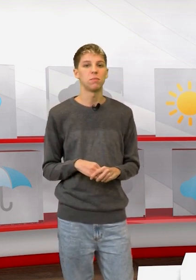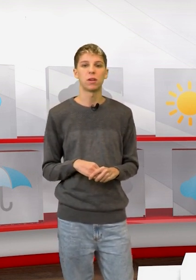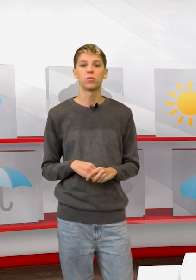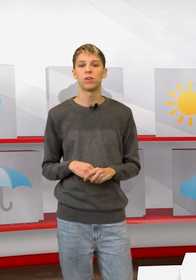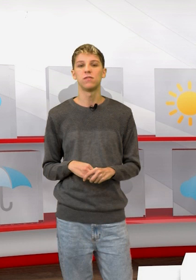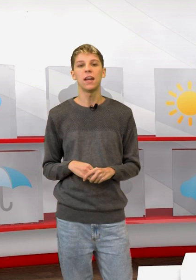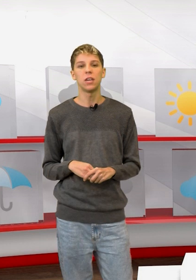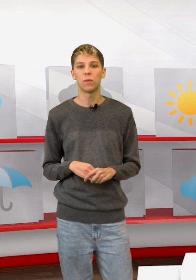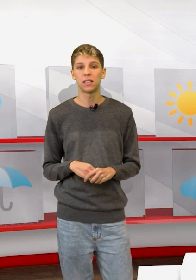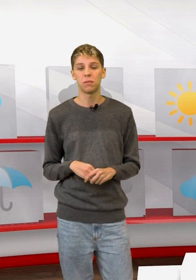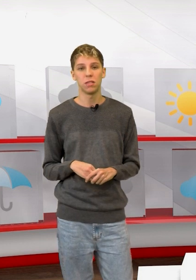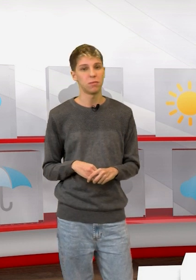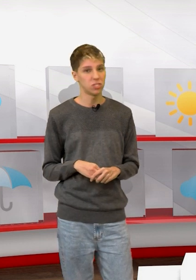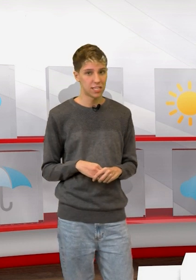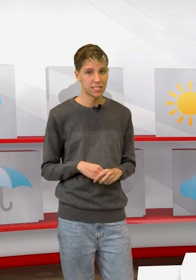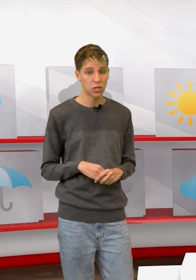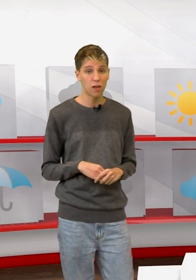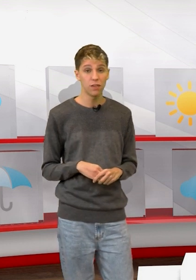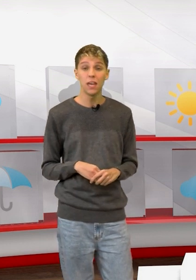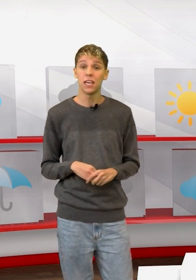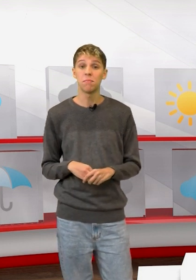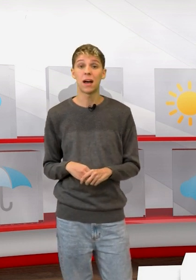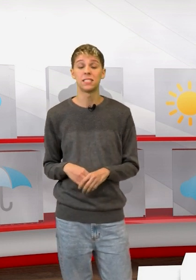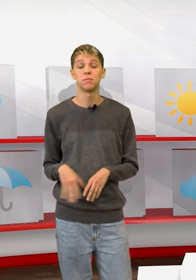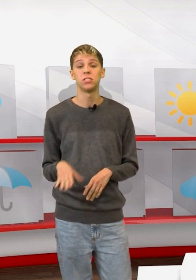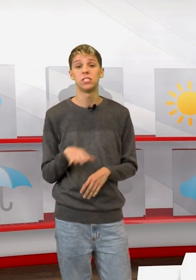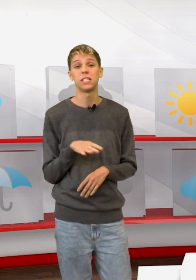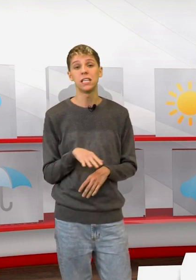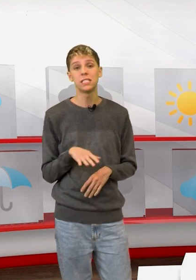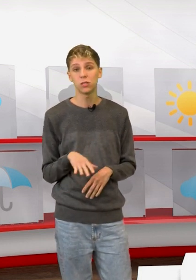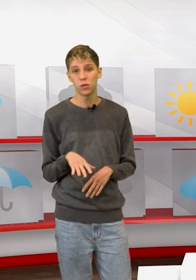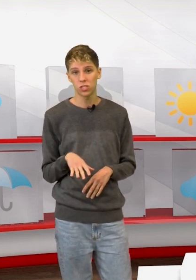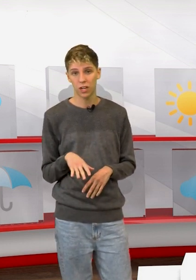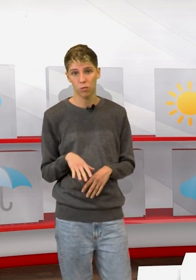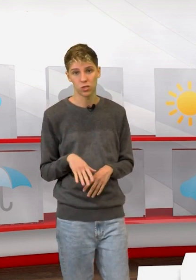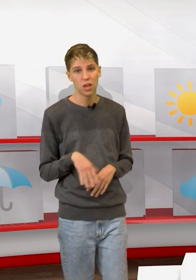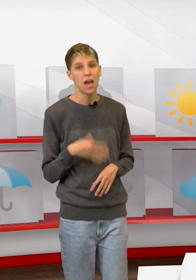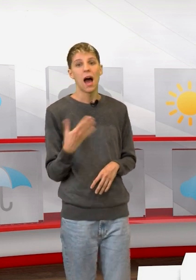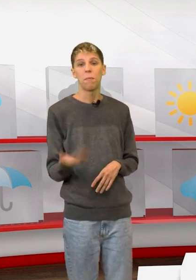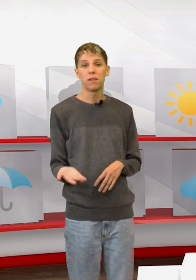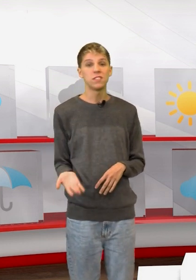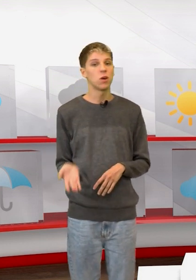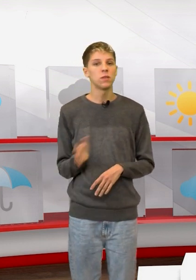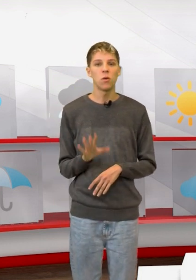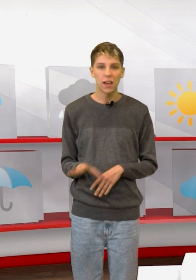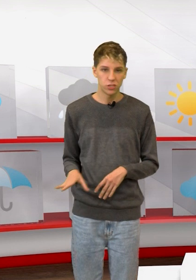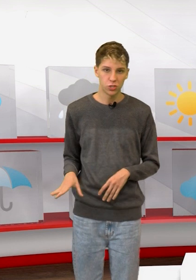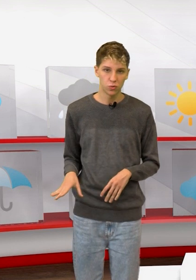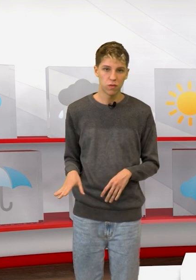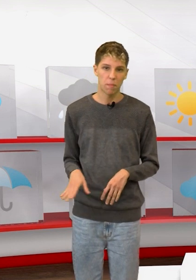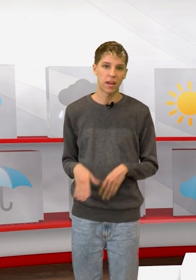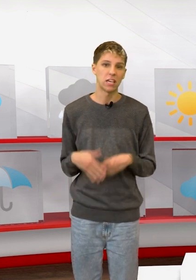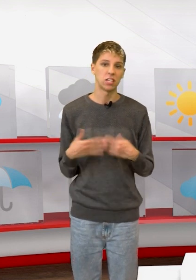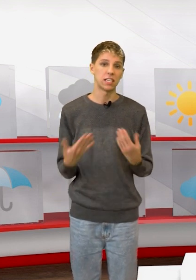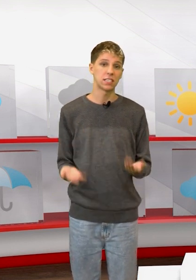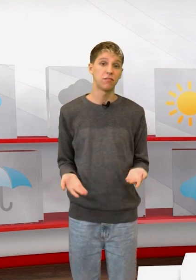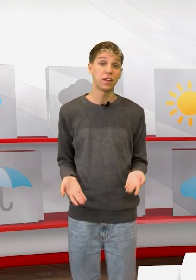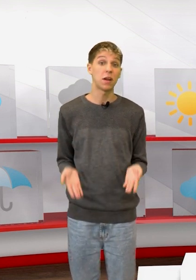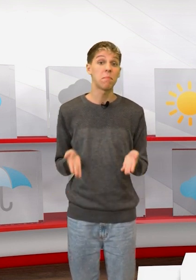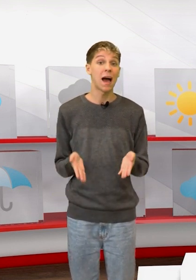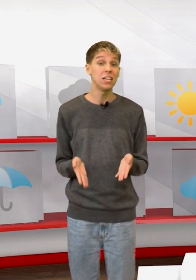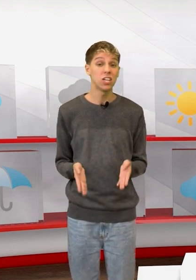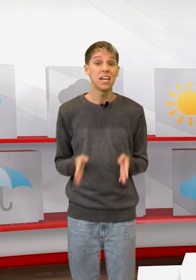termômetros, as temperaturas variam entre mínima de 19 e máxima de 32 graus. A previsão não é de chuva para